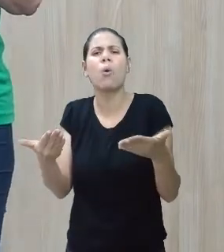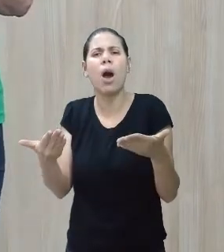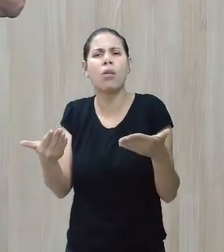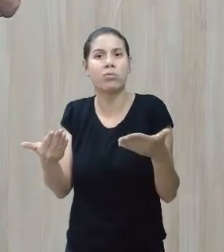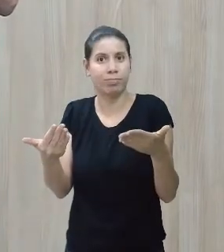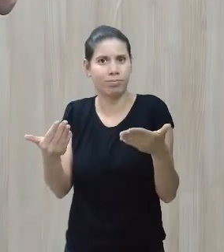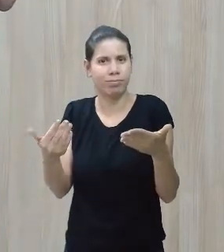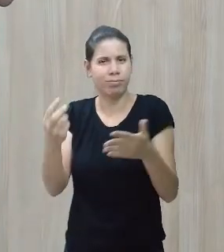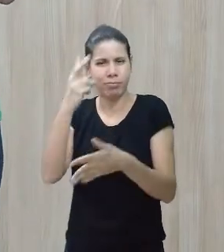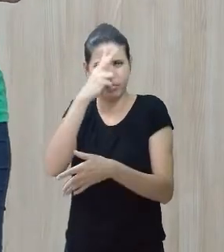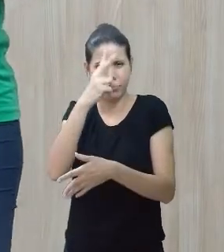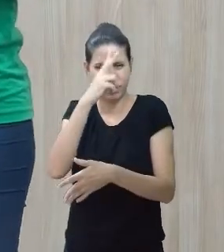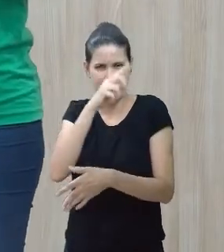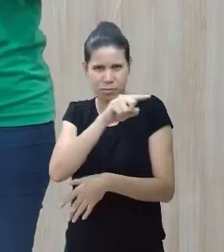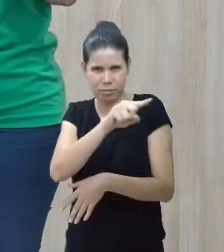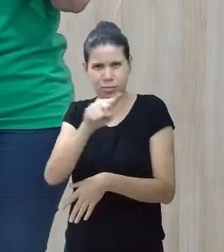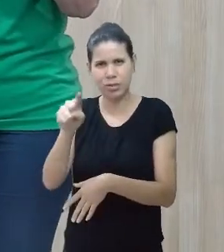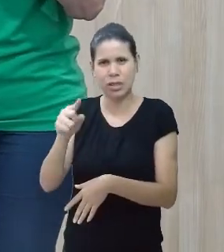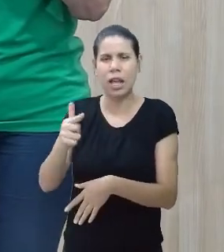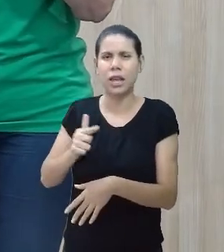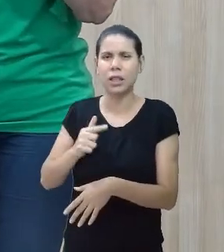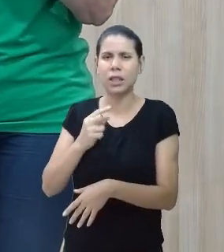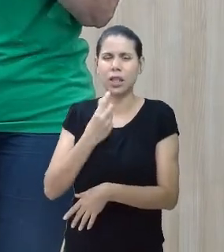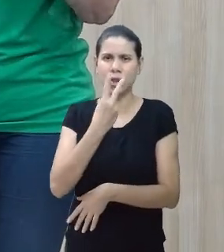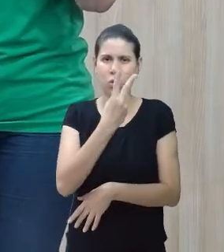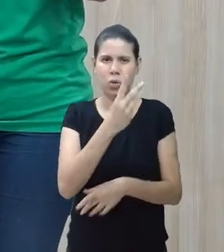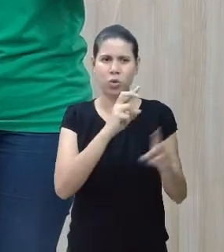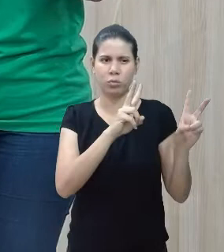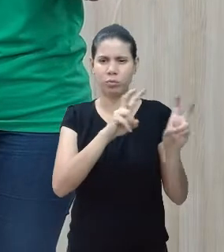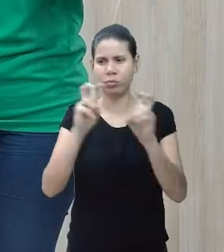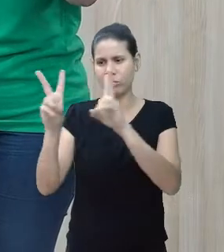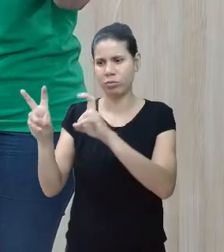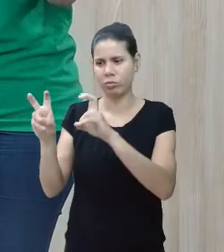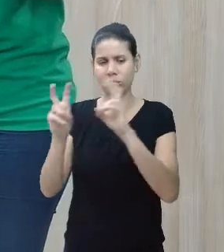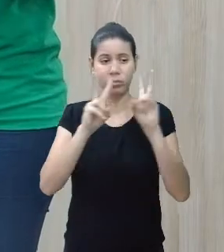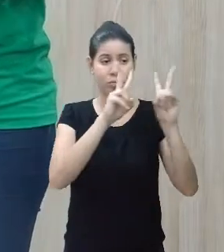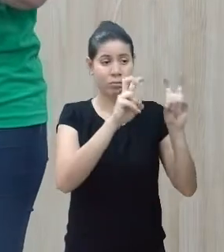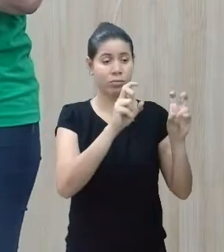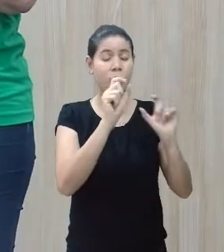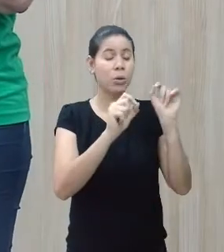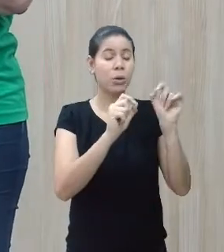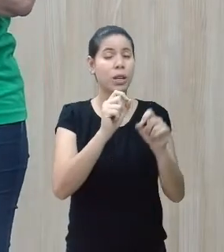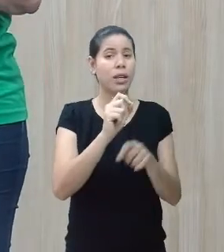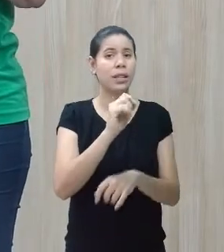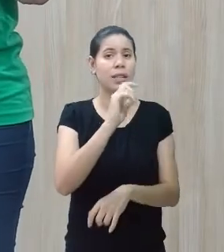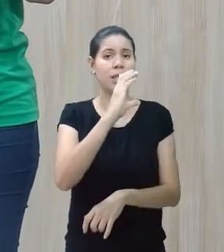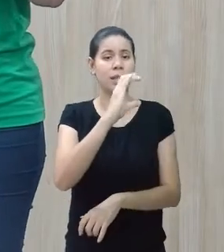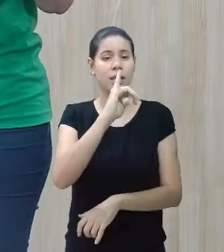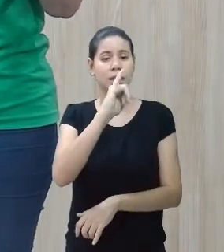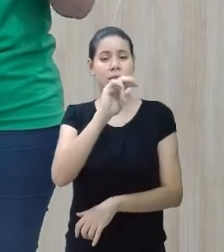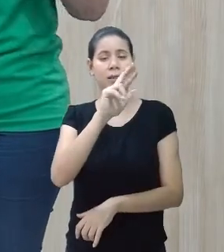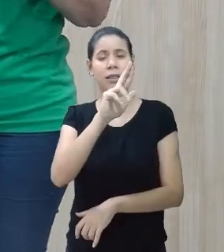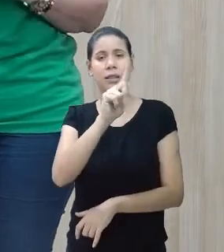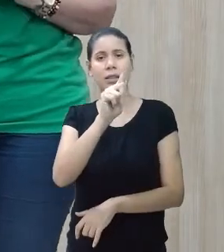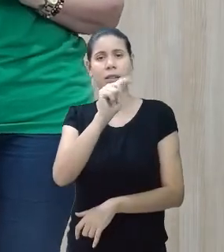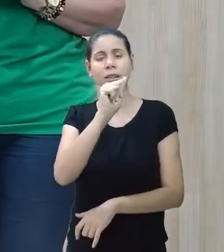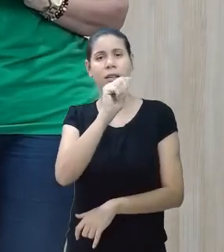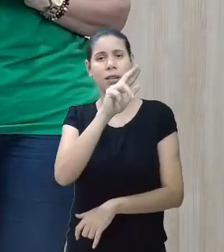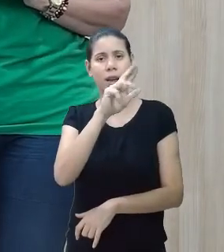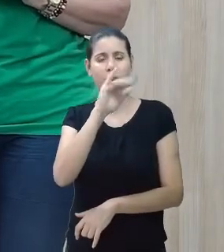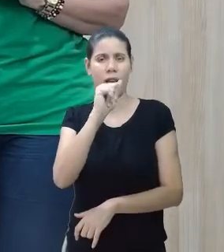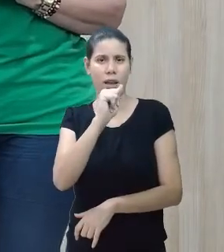relembrar vocês, eu vou relembrar 2 títulos, né? A Cigarra e a Formiga e A Raposa e as